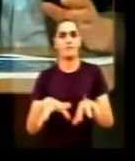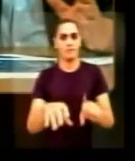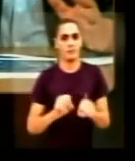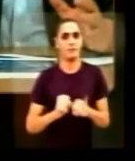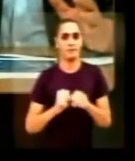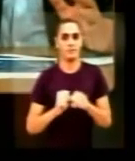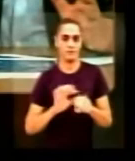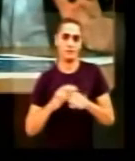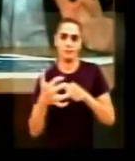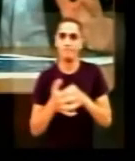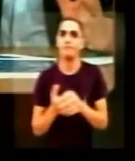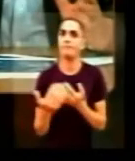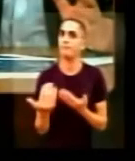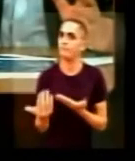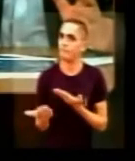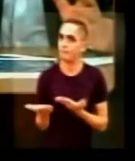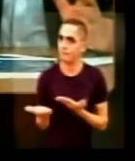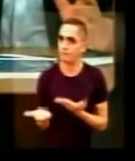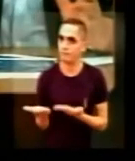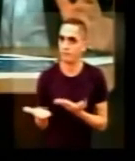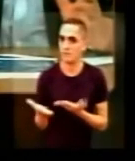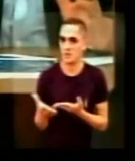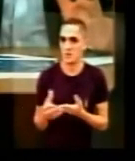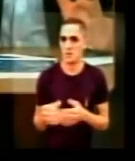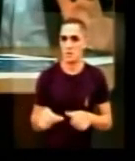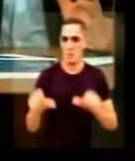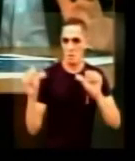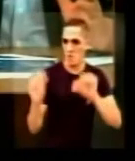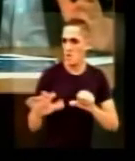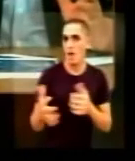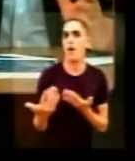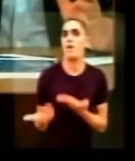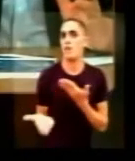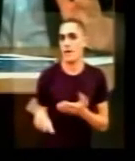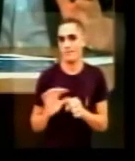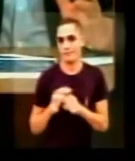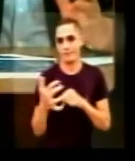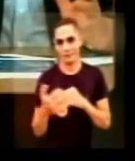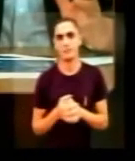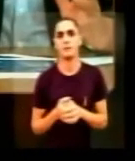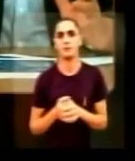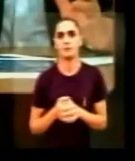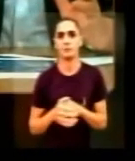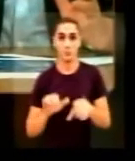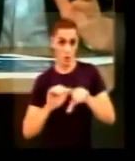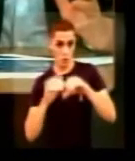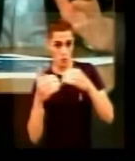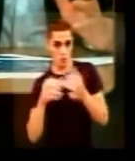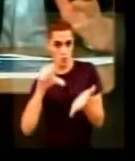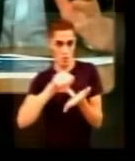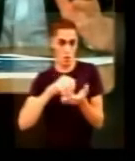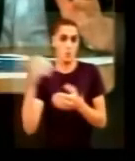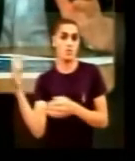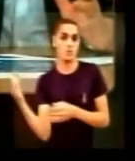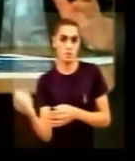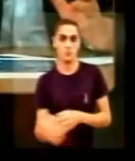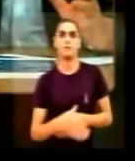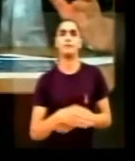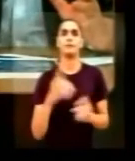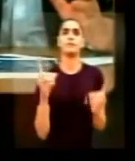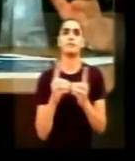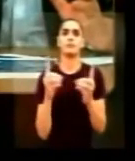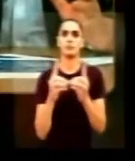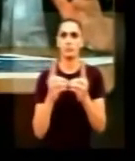Ela continua, a unidade nova da Anchieta, atendendo casos